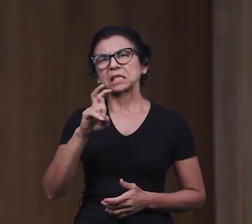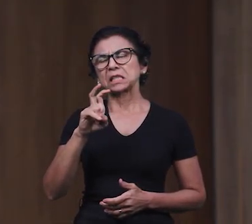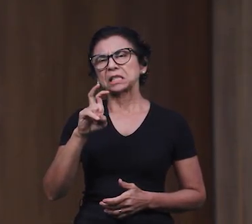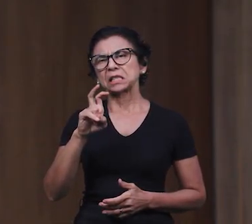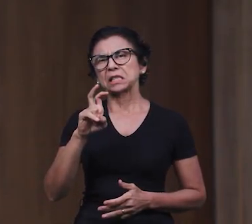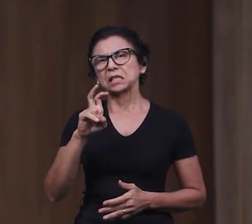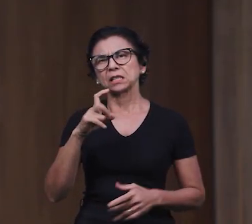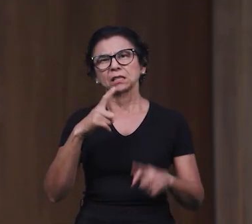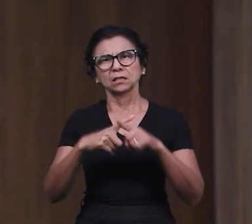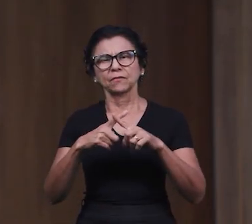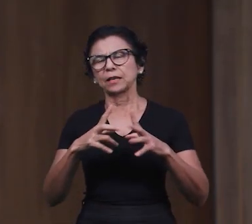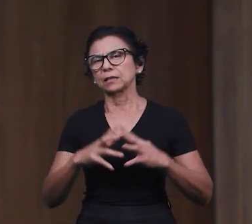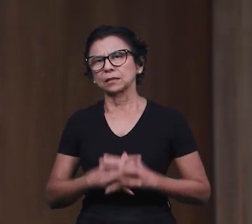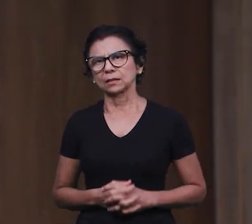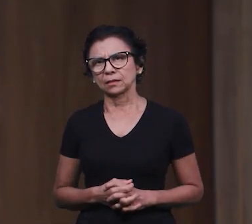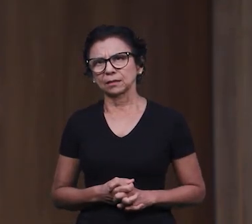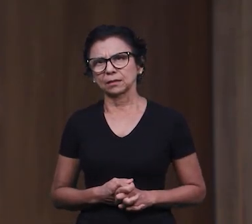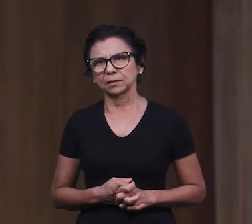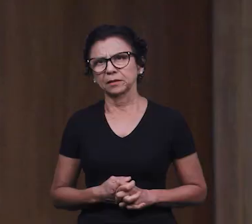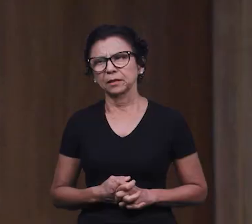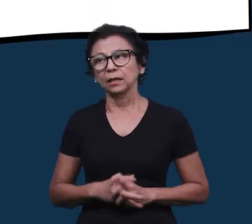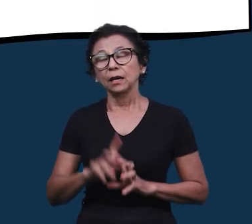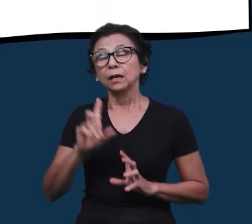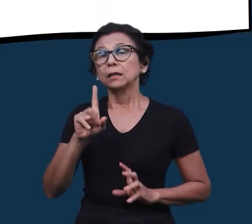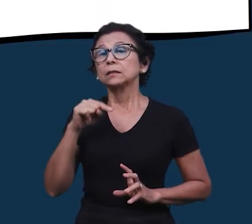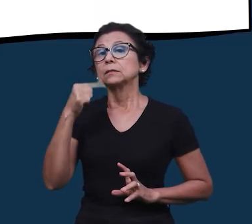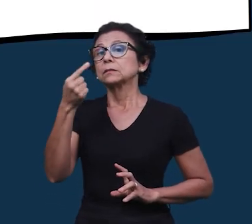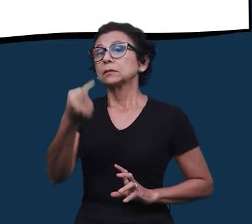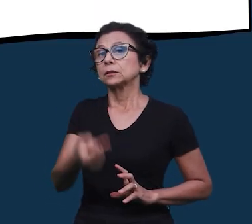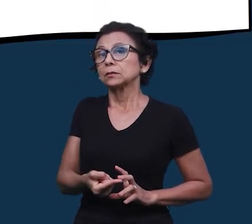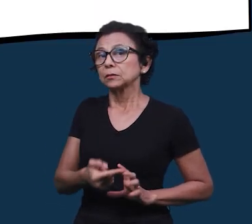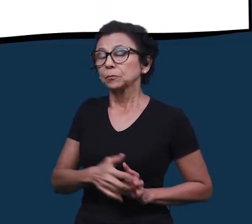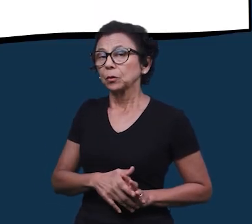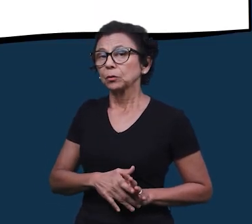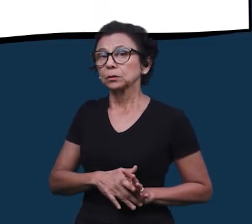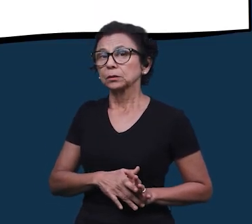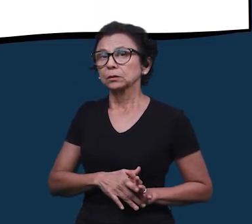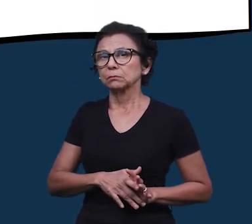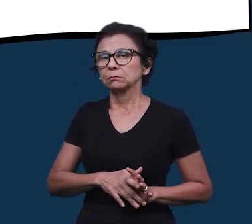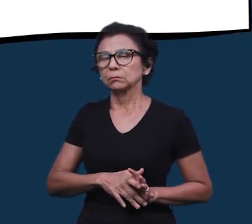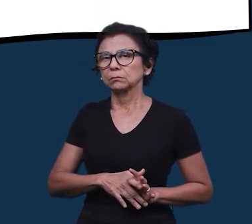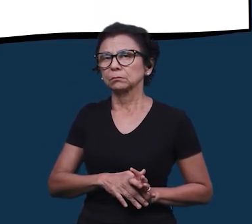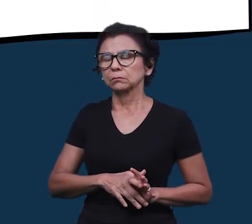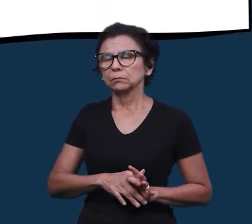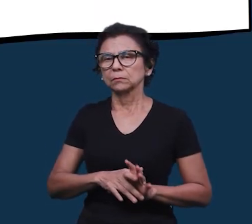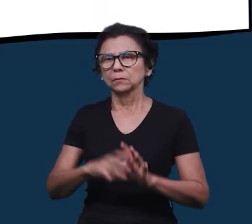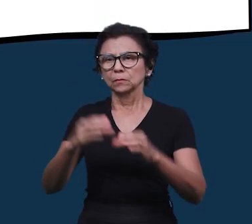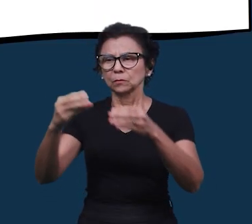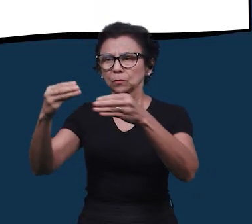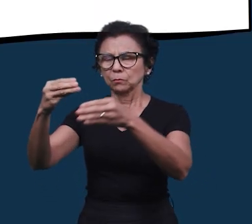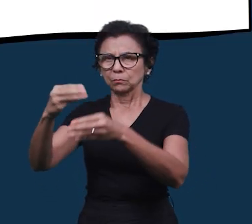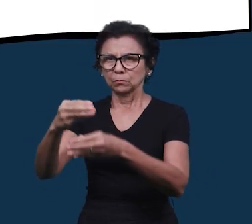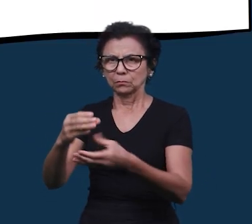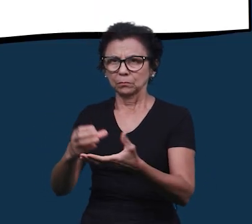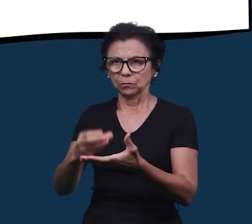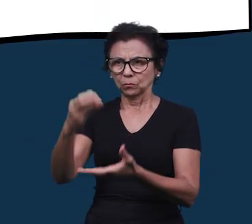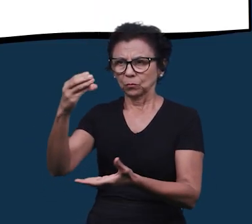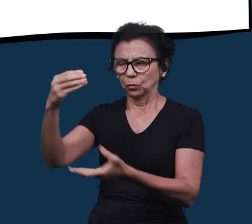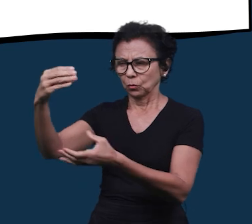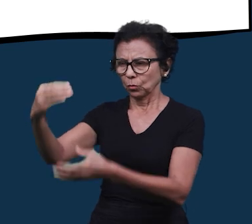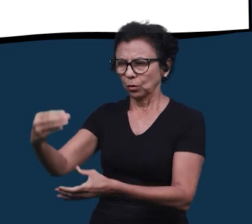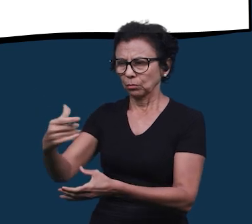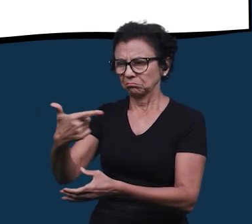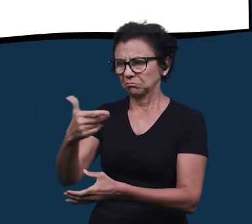E quando eu faço esse movimento, depois deixo ela em repouso por uns 15,